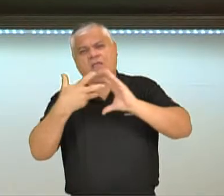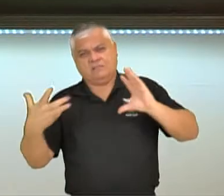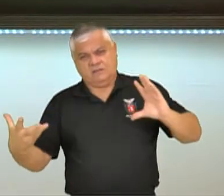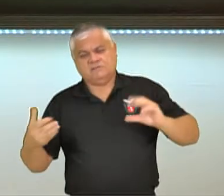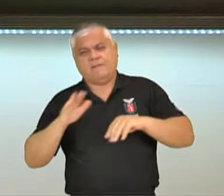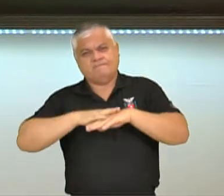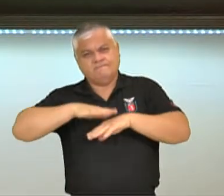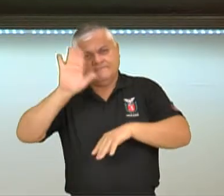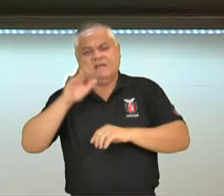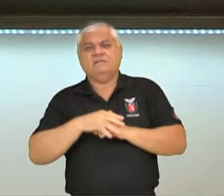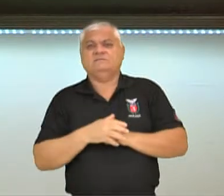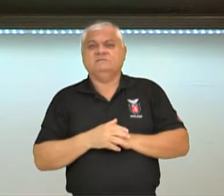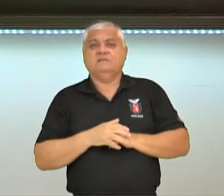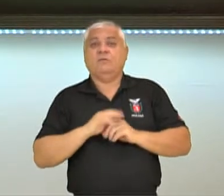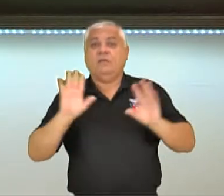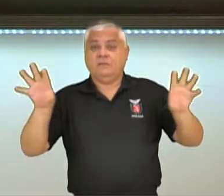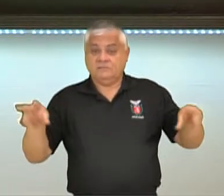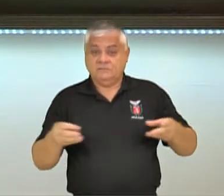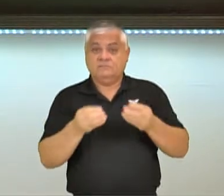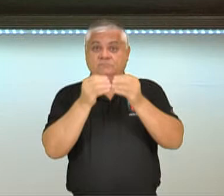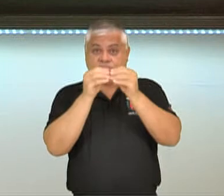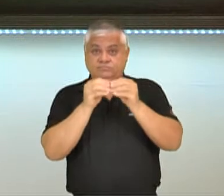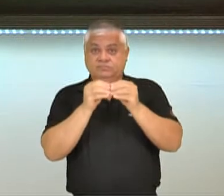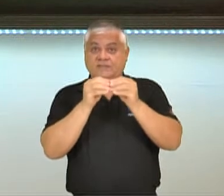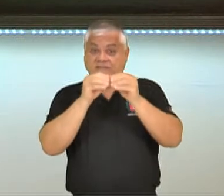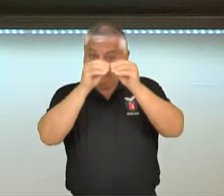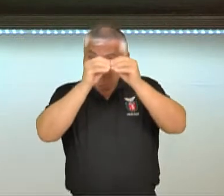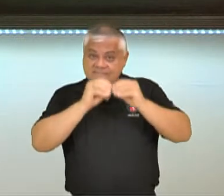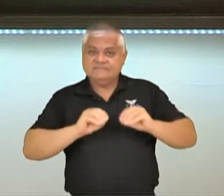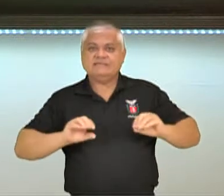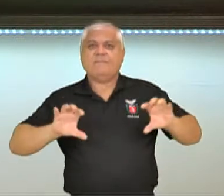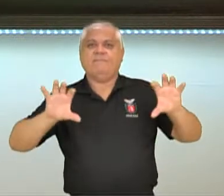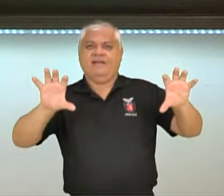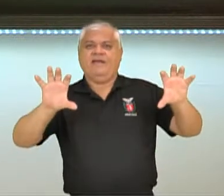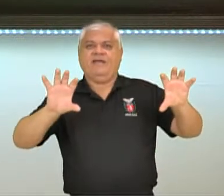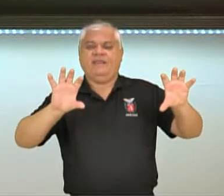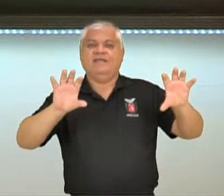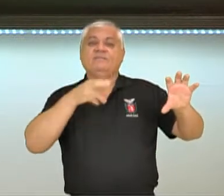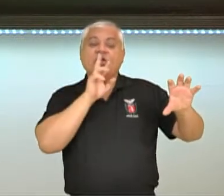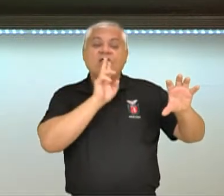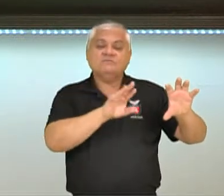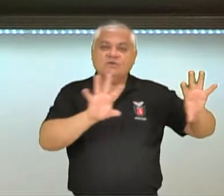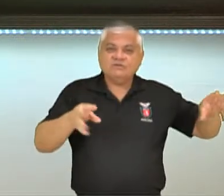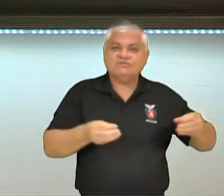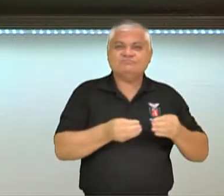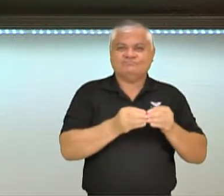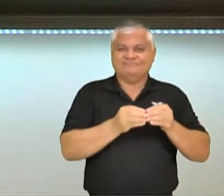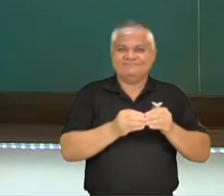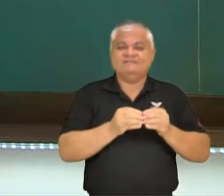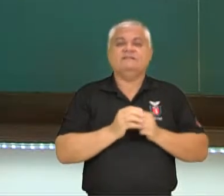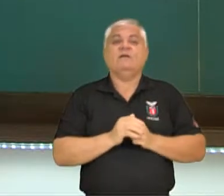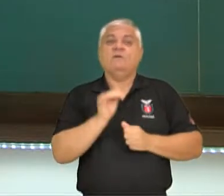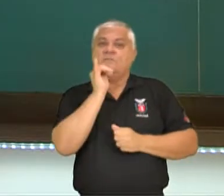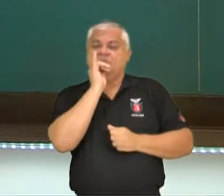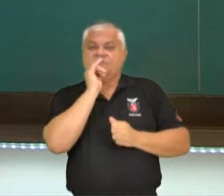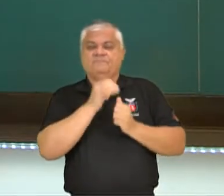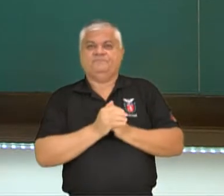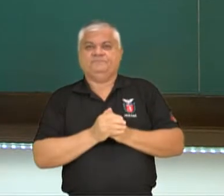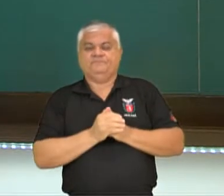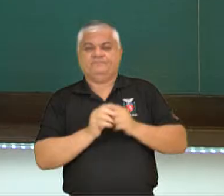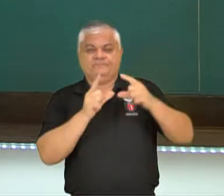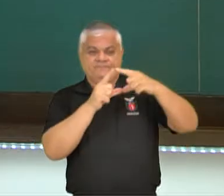duas ou mais características, eu faço os cruzamentos de forma separada e depois eu junto os resultados no final. Então, tá aqui, ó,